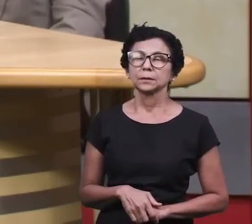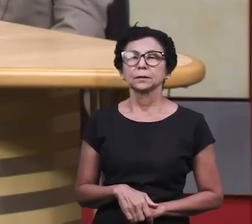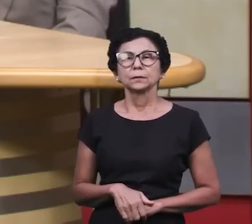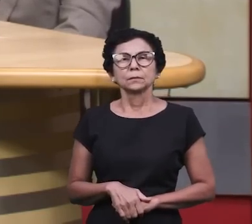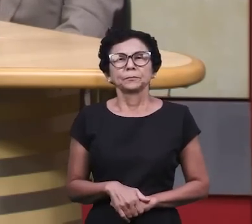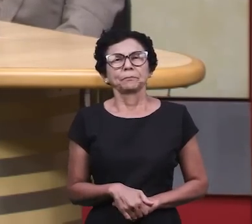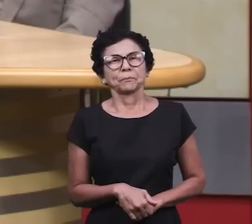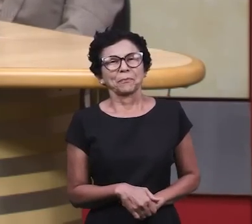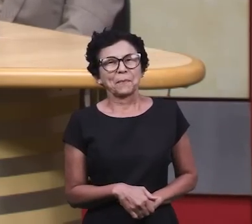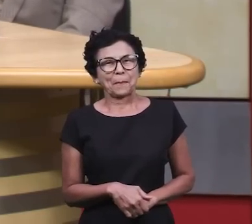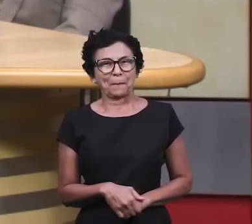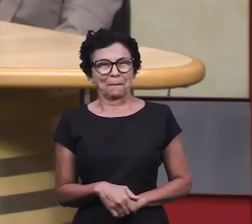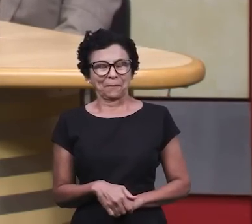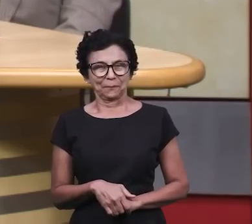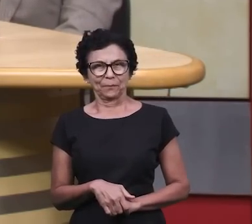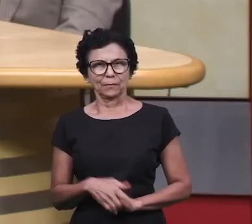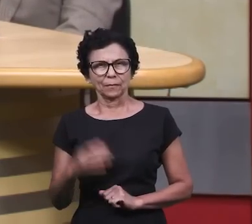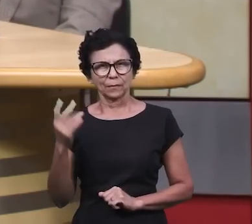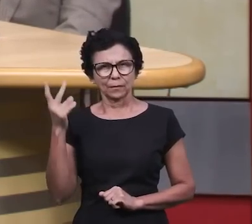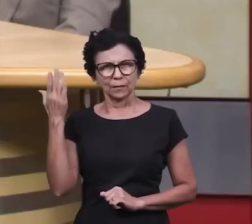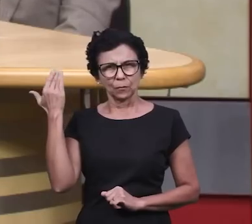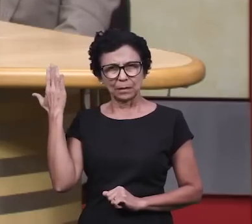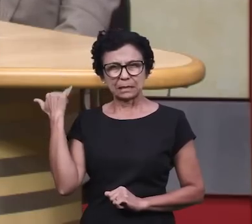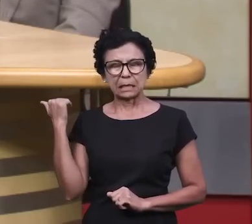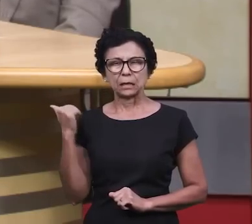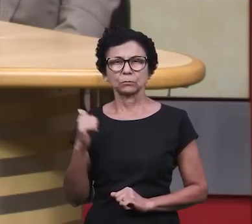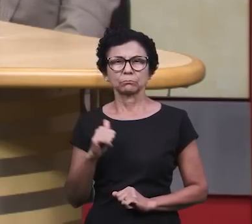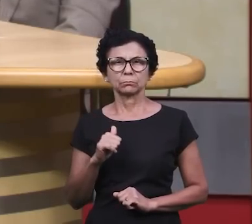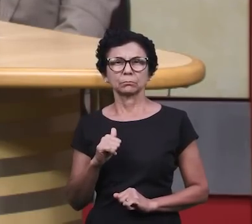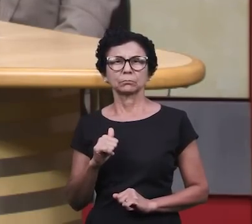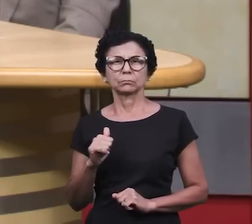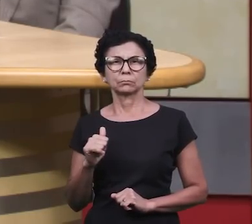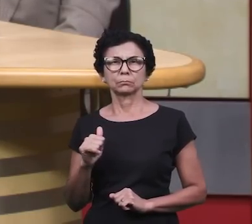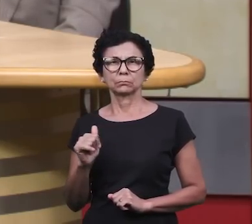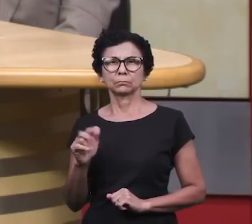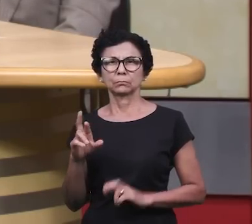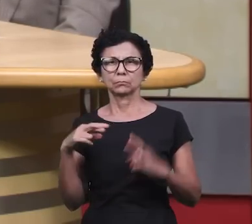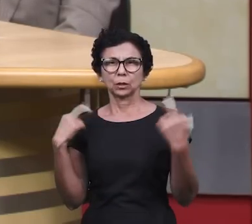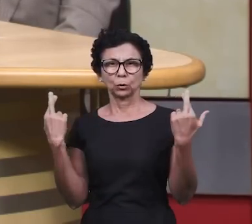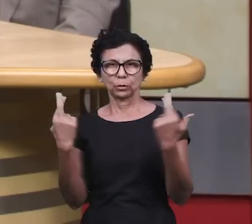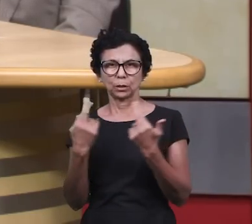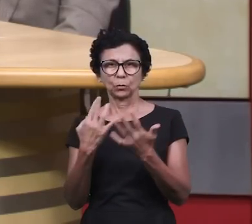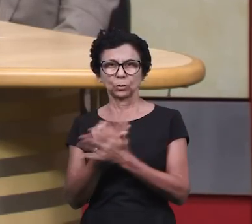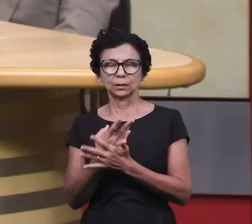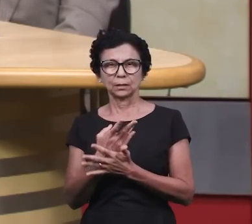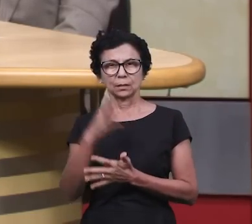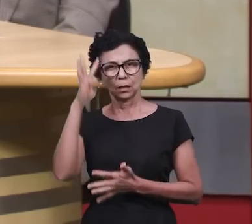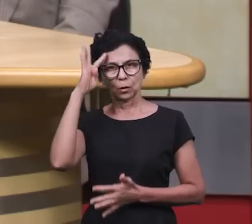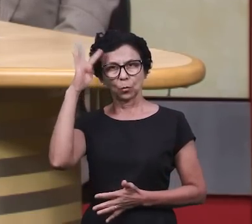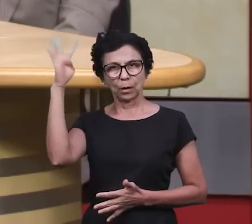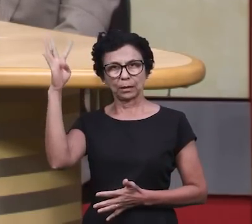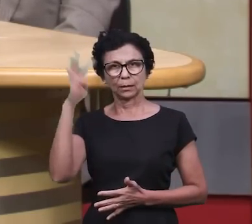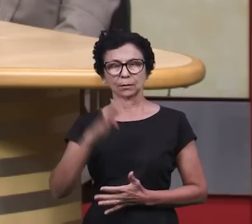Carlos lembra disso. Nós estávamos numa reunião, a nossa reunião era na quarta-feira,